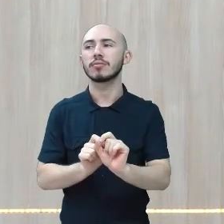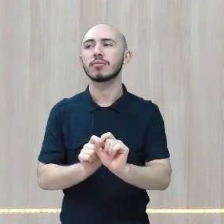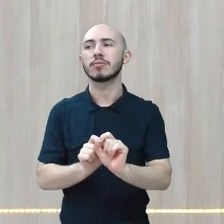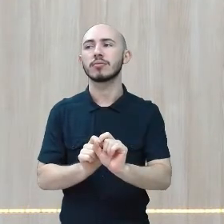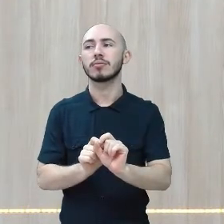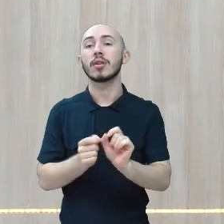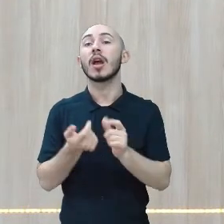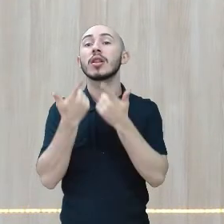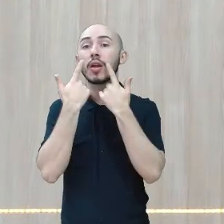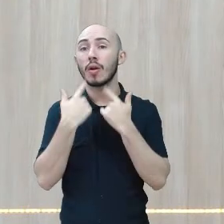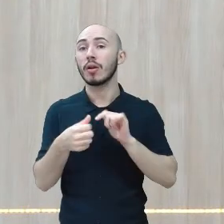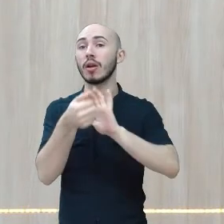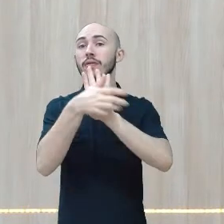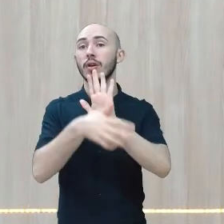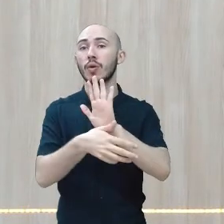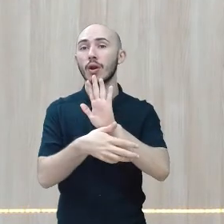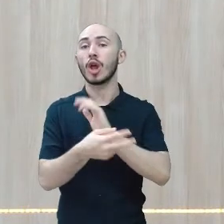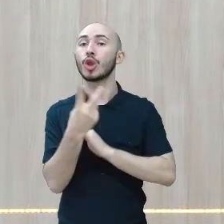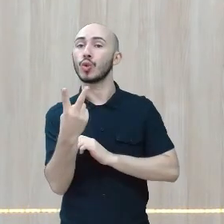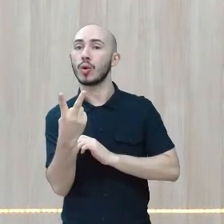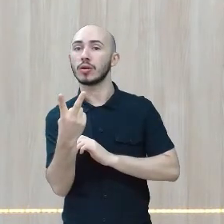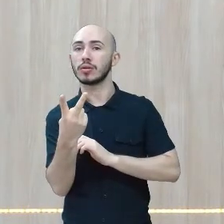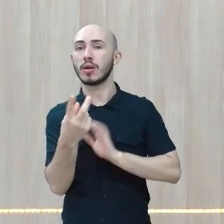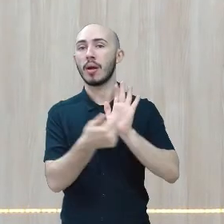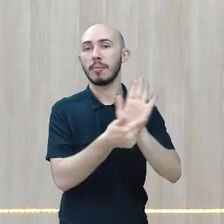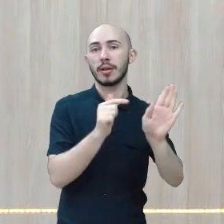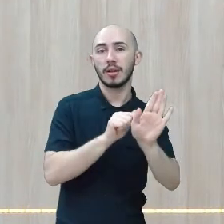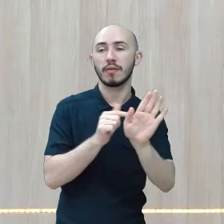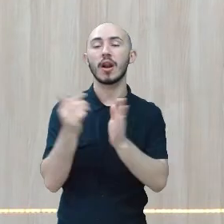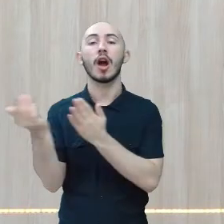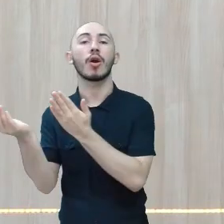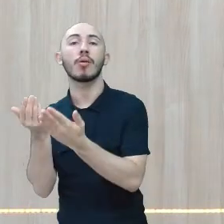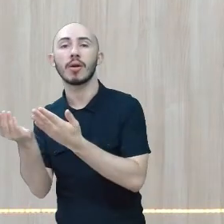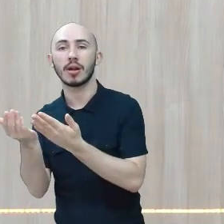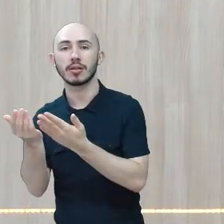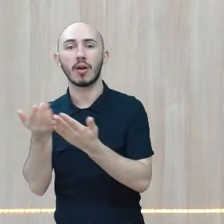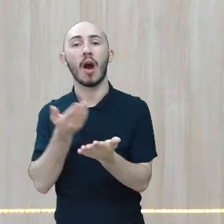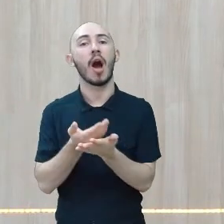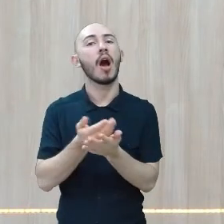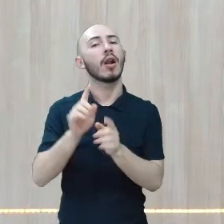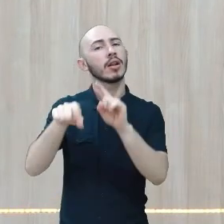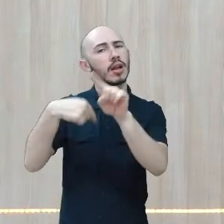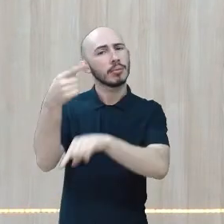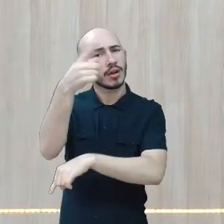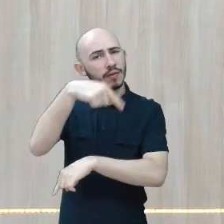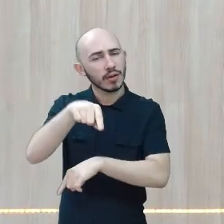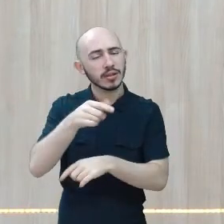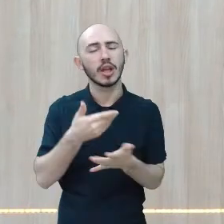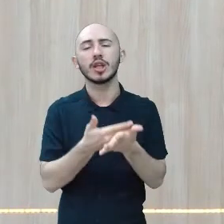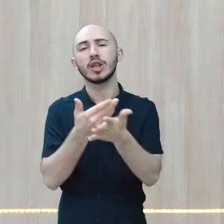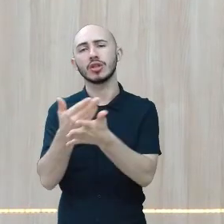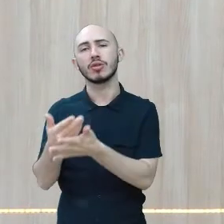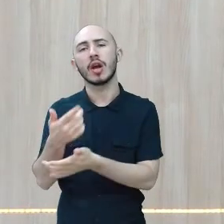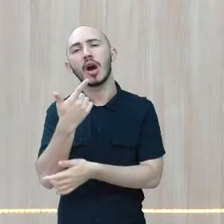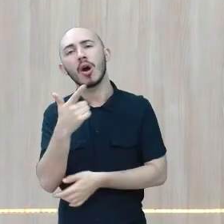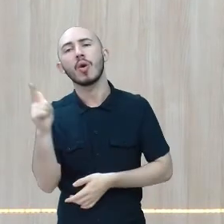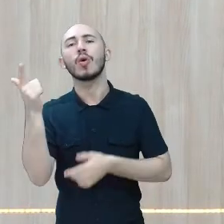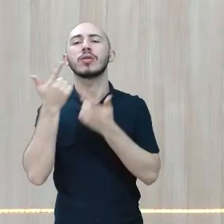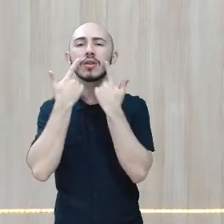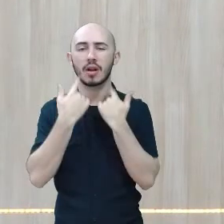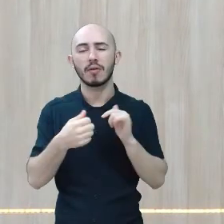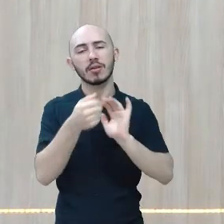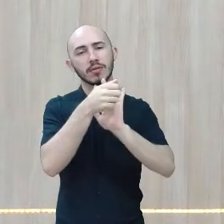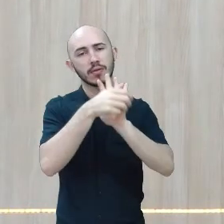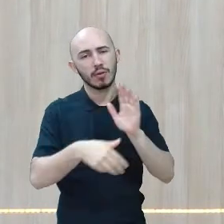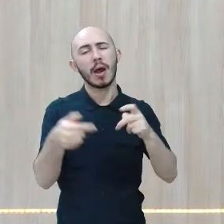2 figuras de linguagem. Na próxima aula, vocês terão outras figuras de linguagem, não é? Eu